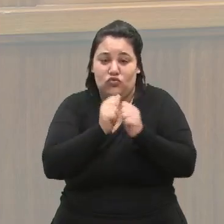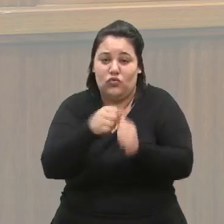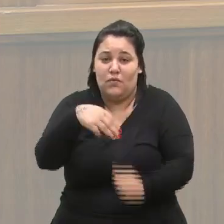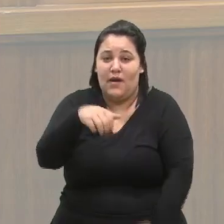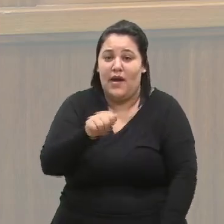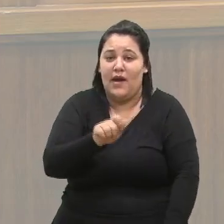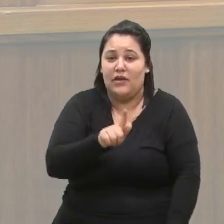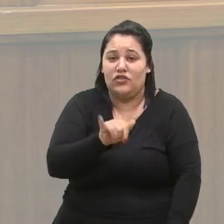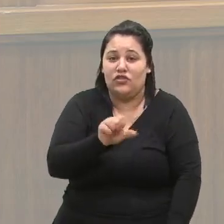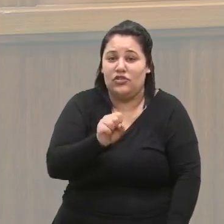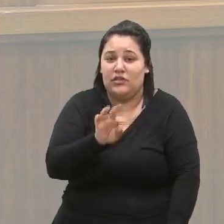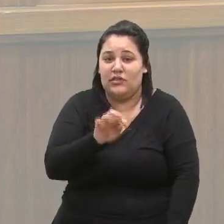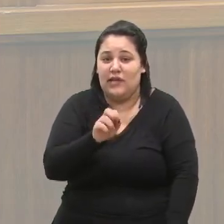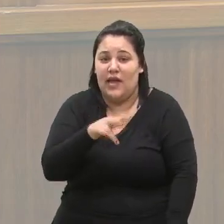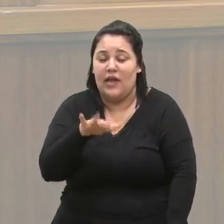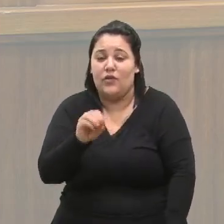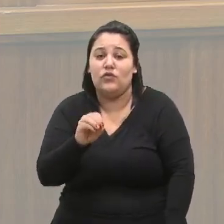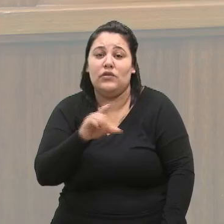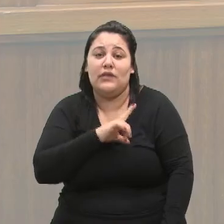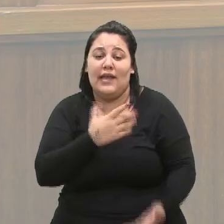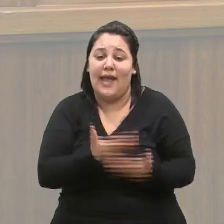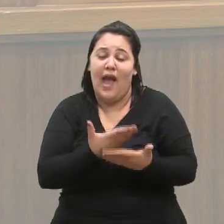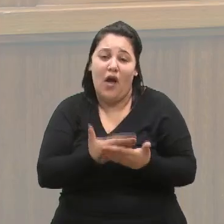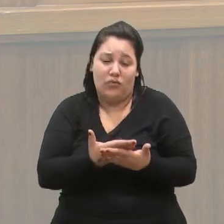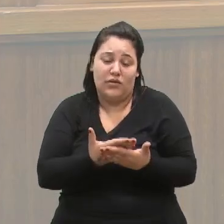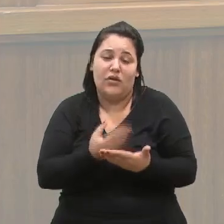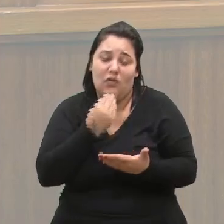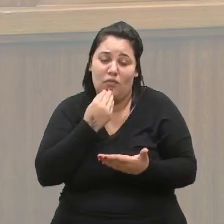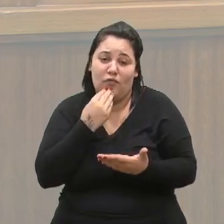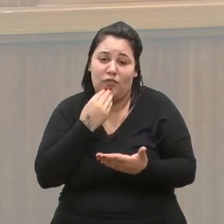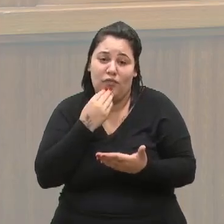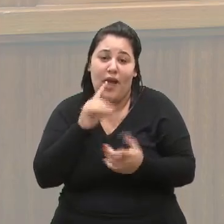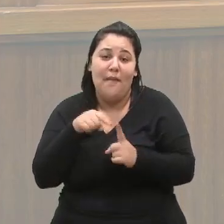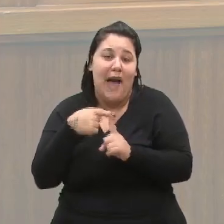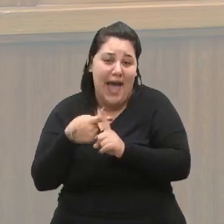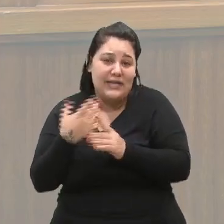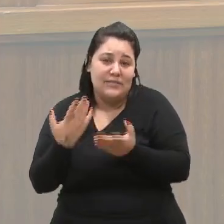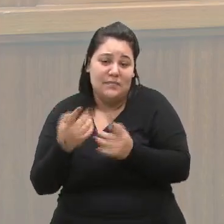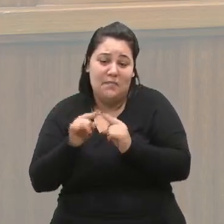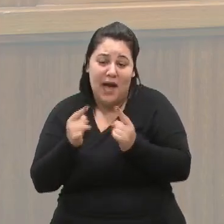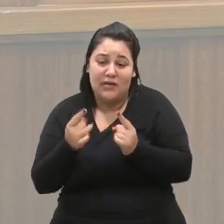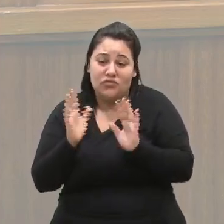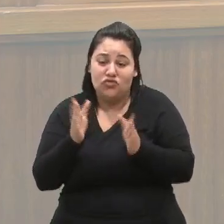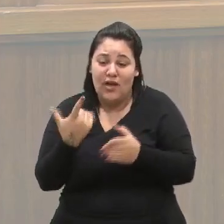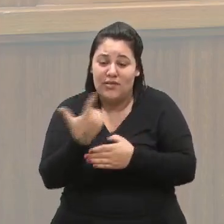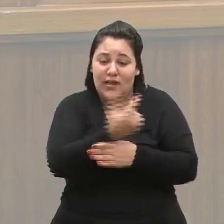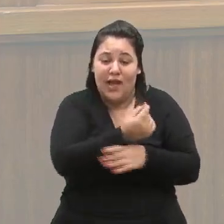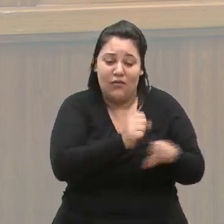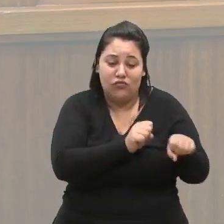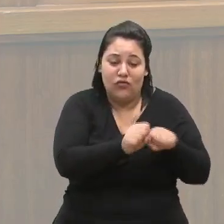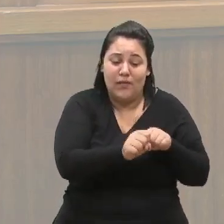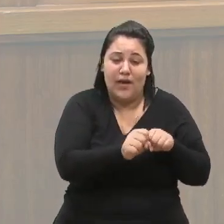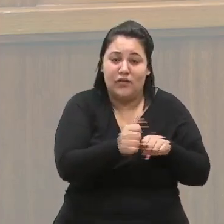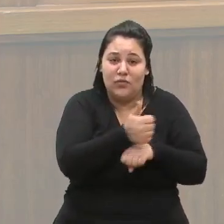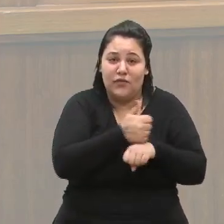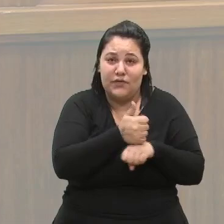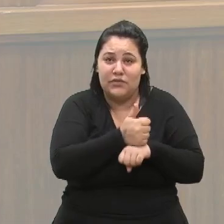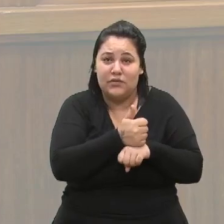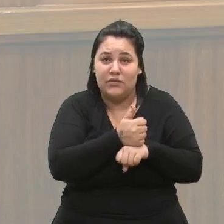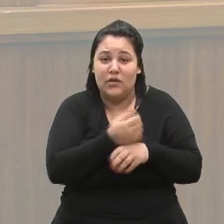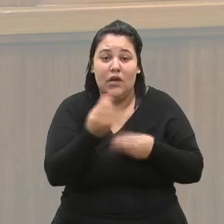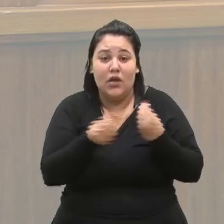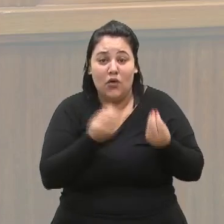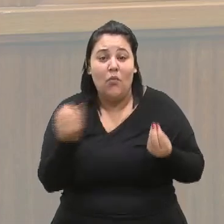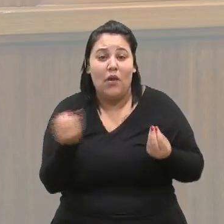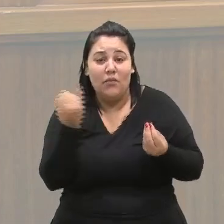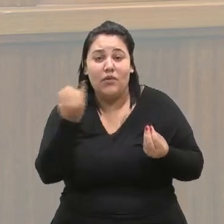já sai com um diploma, com uma profissão. E como aquilo foi importante para mim encontrar o meu primeiro